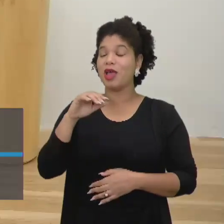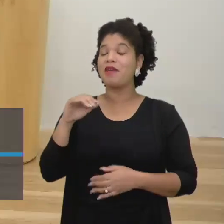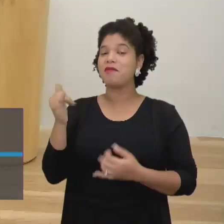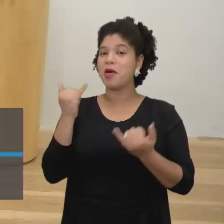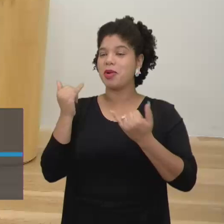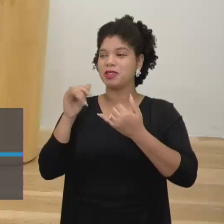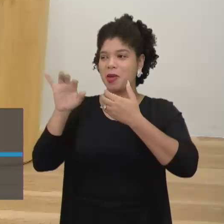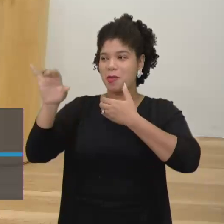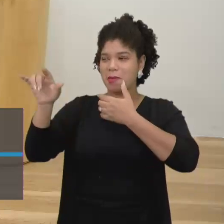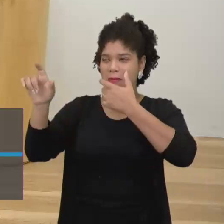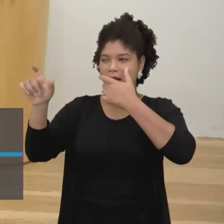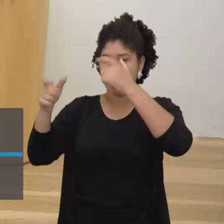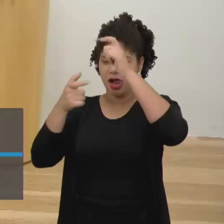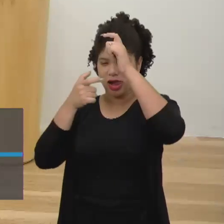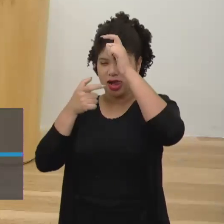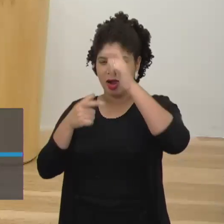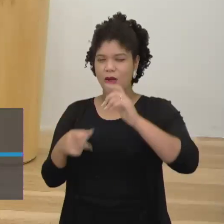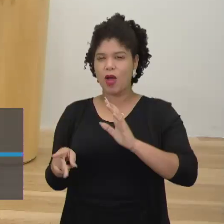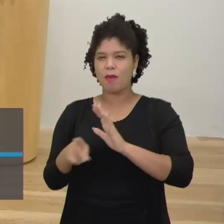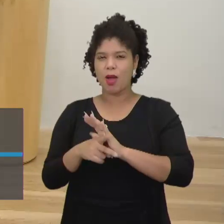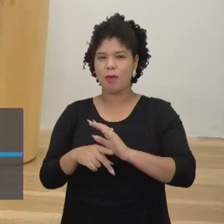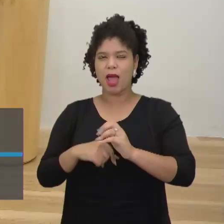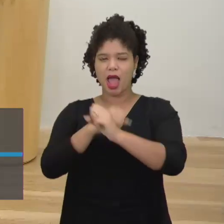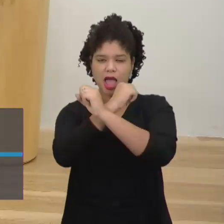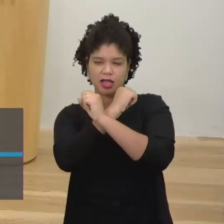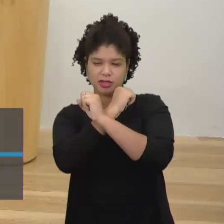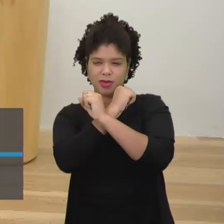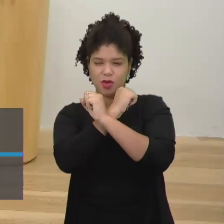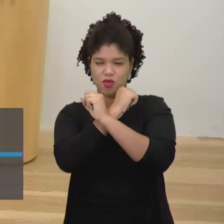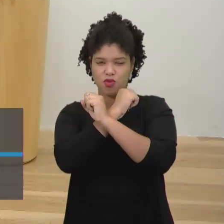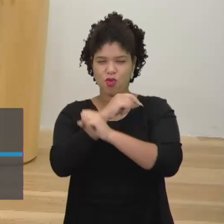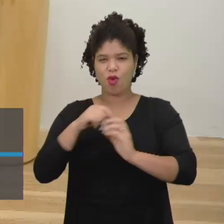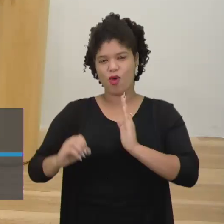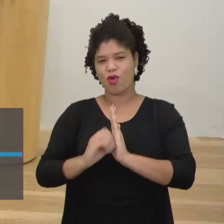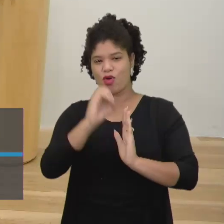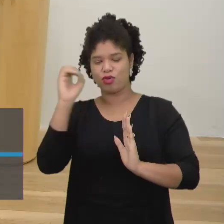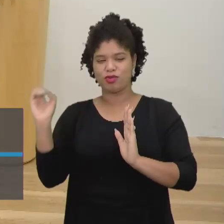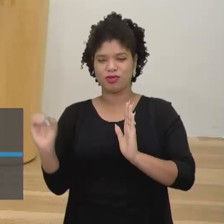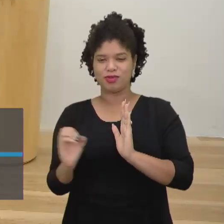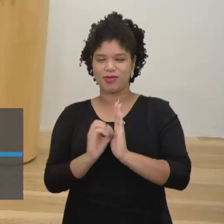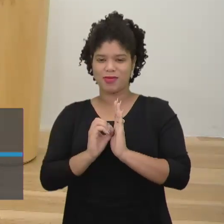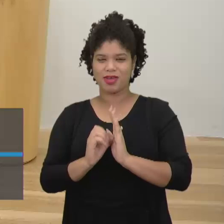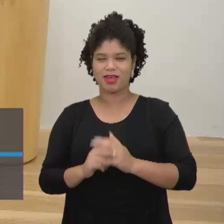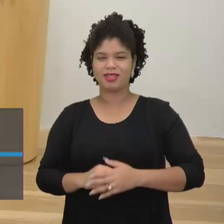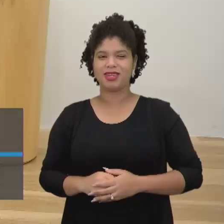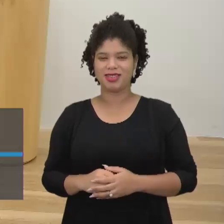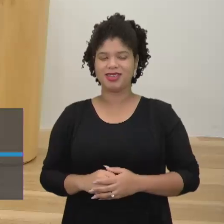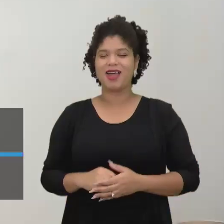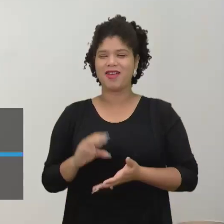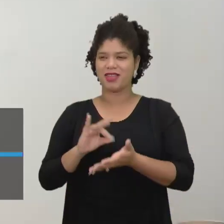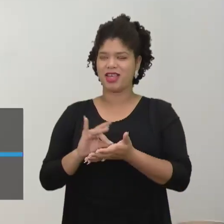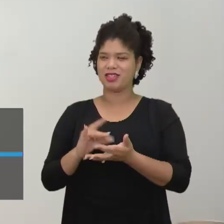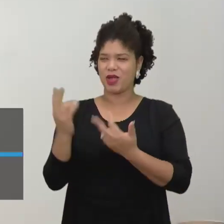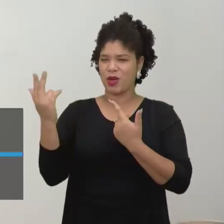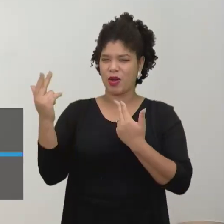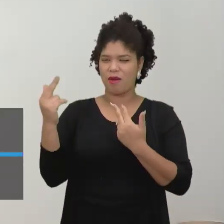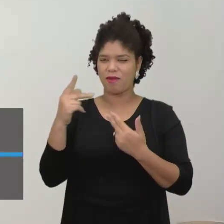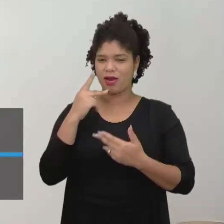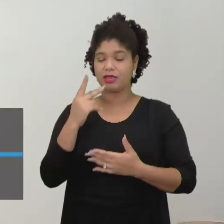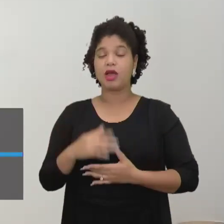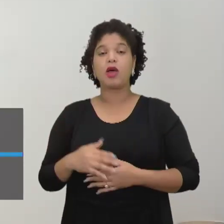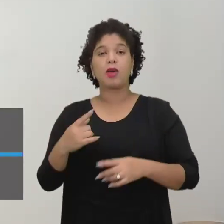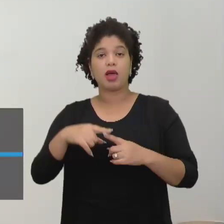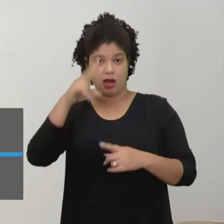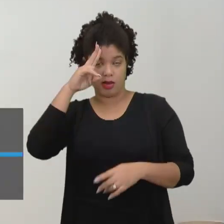Telepáticas, superpoderes. Somos o X-Men aqui do Centro de Mídias, Isso. porque eu justamente ia falar isso. Ele lembrou em algo